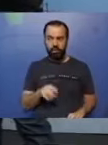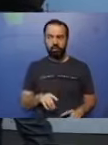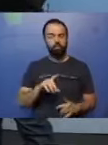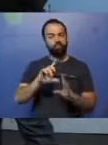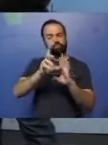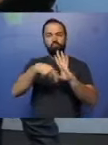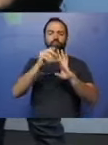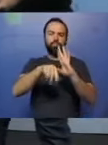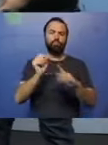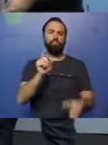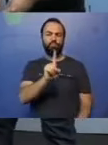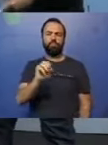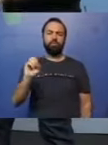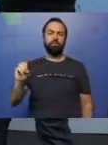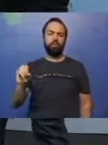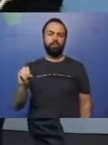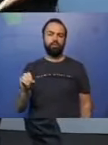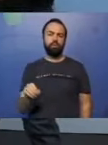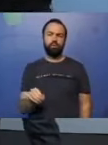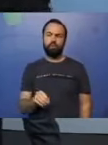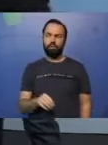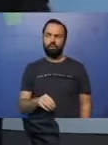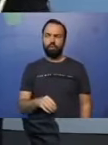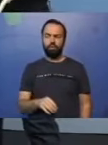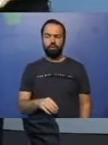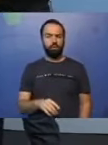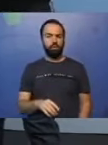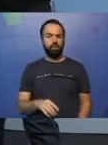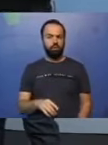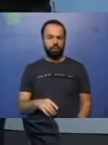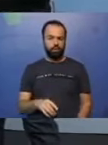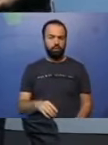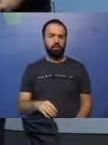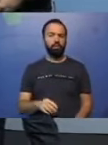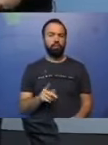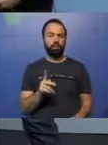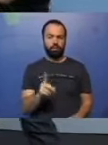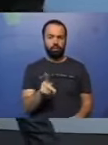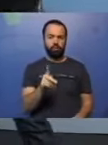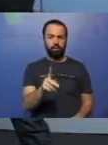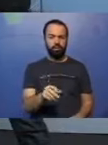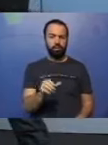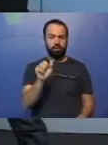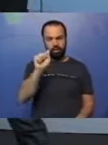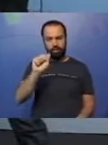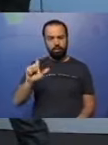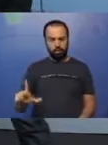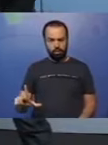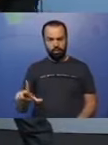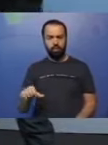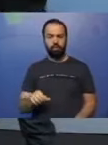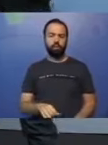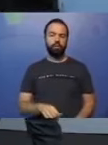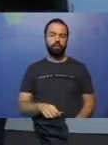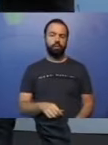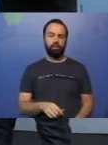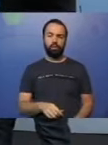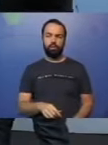Posso rodar 10 vezes e sair tudo azul. Pode